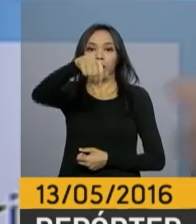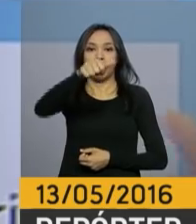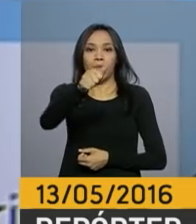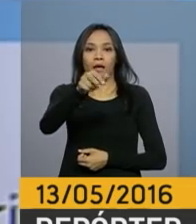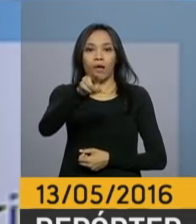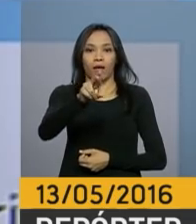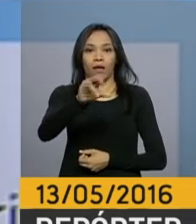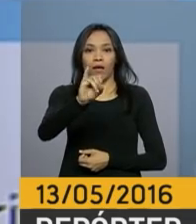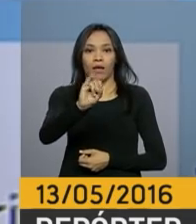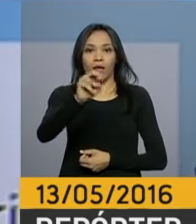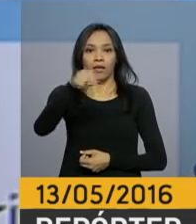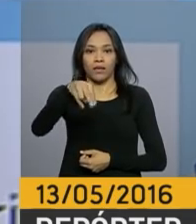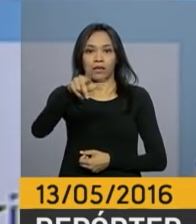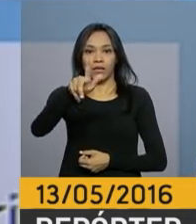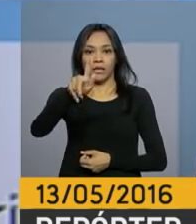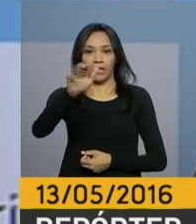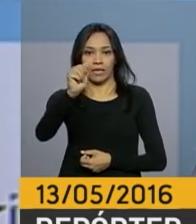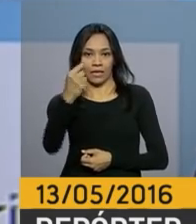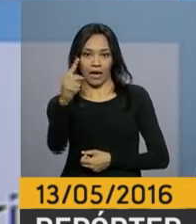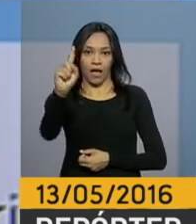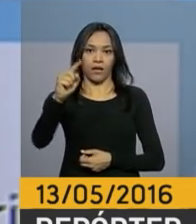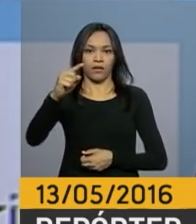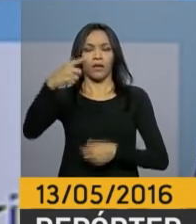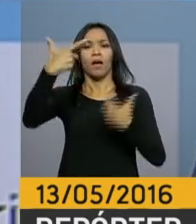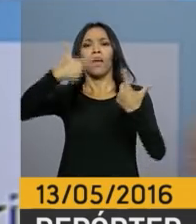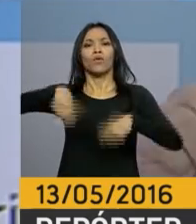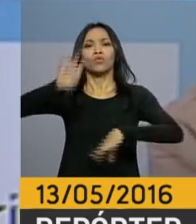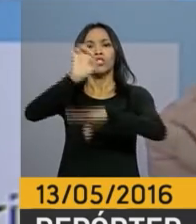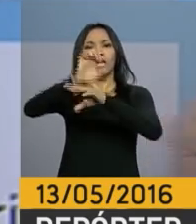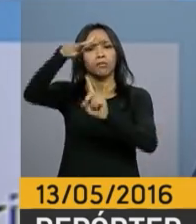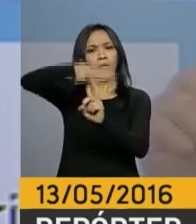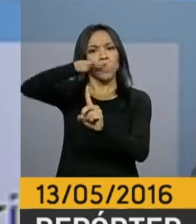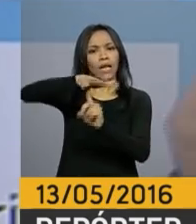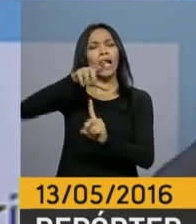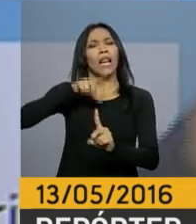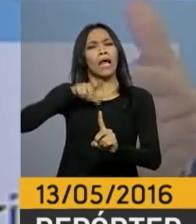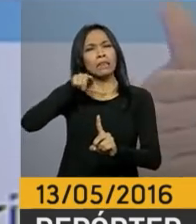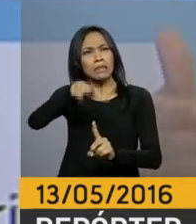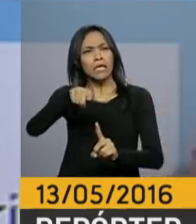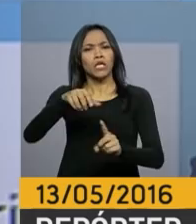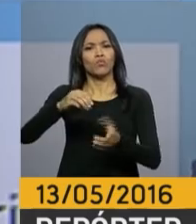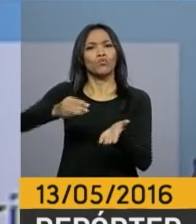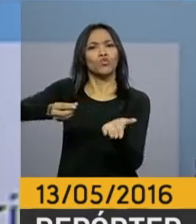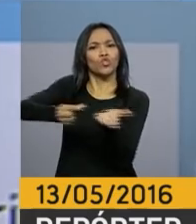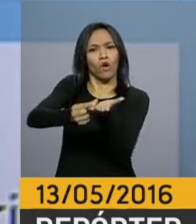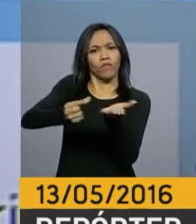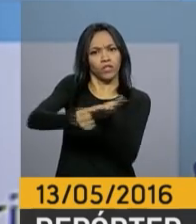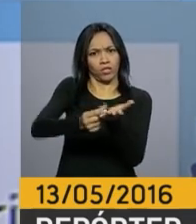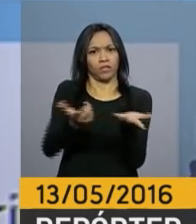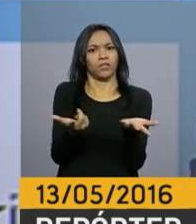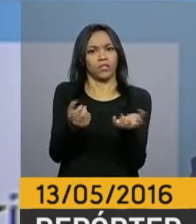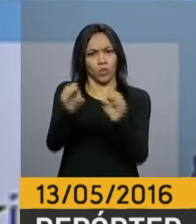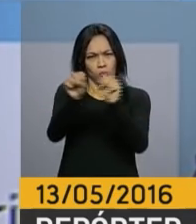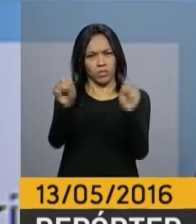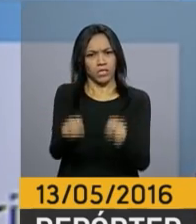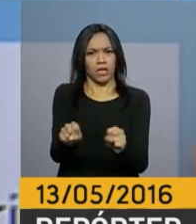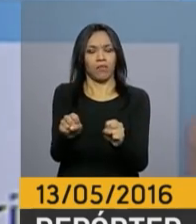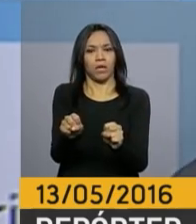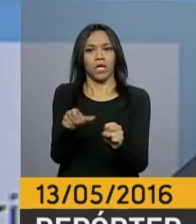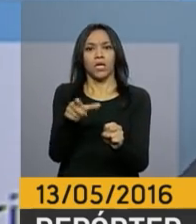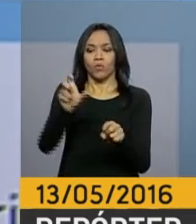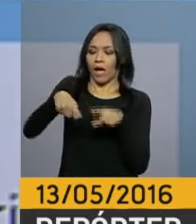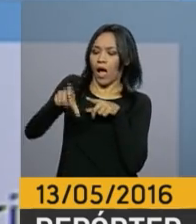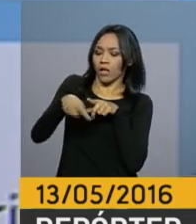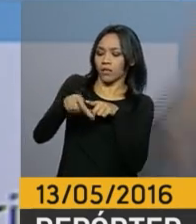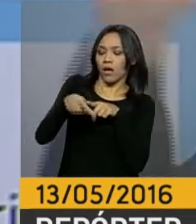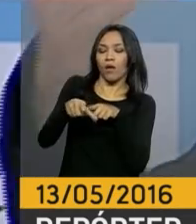um software onde a pessoa que tem o cartão o cartão saúde dela que é o cartão do SUS tem lá um acesso